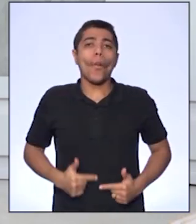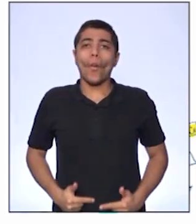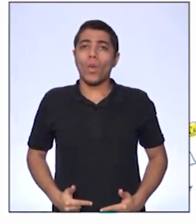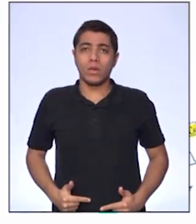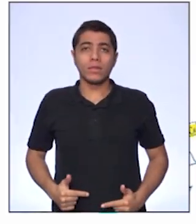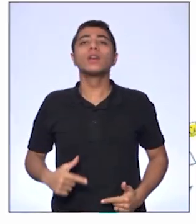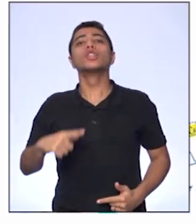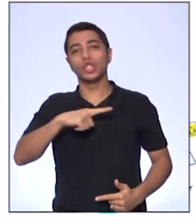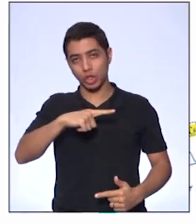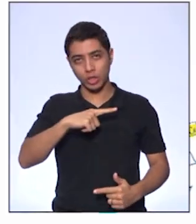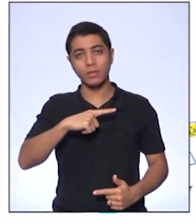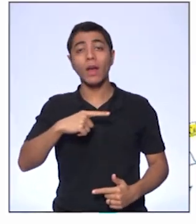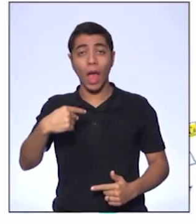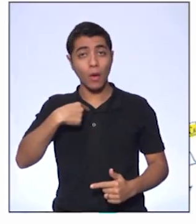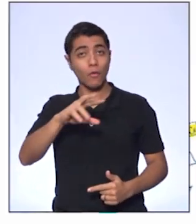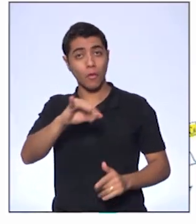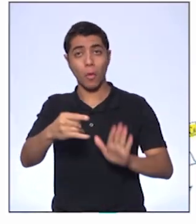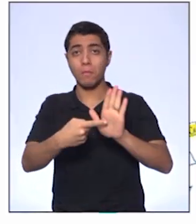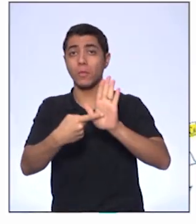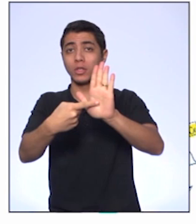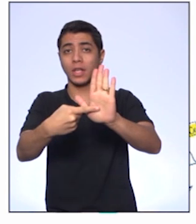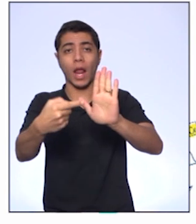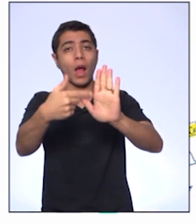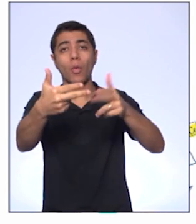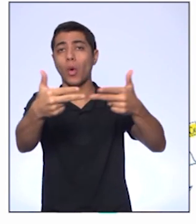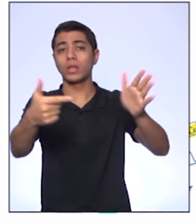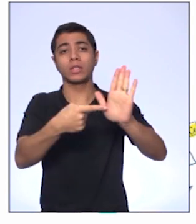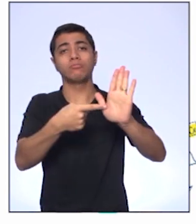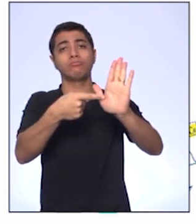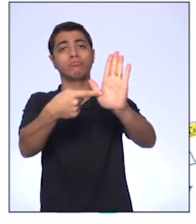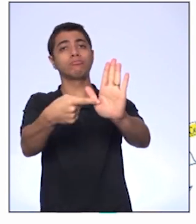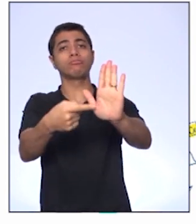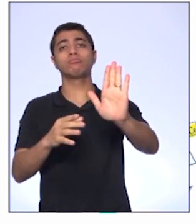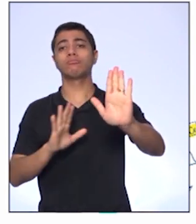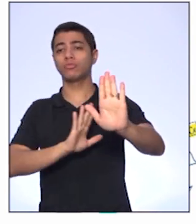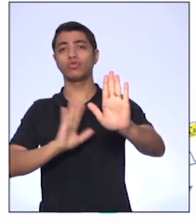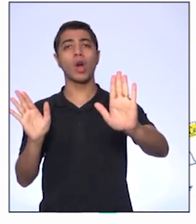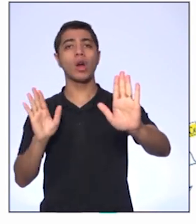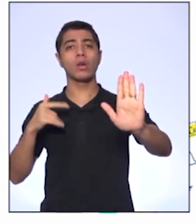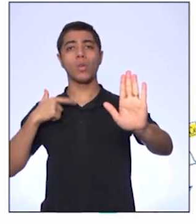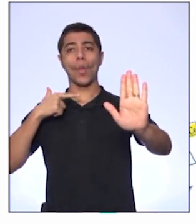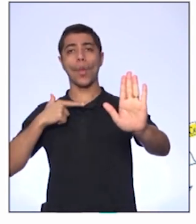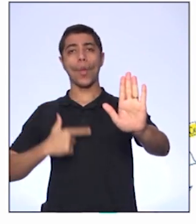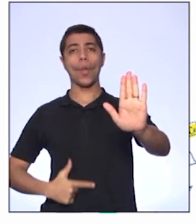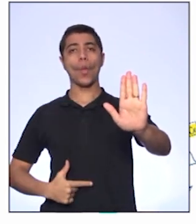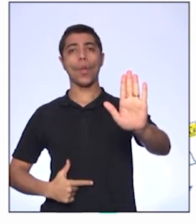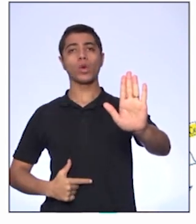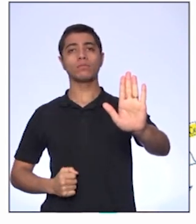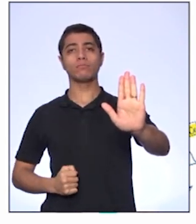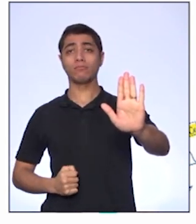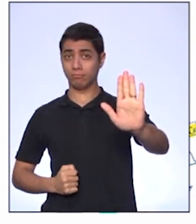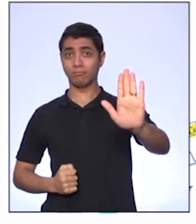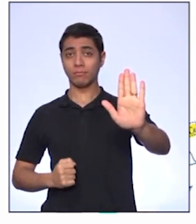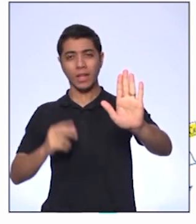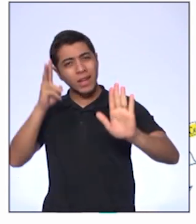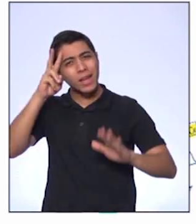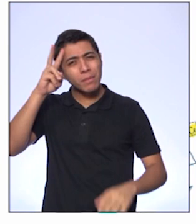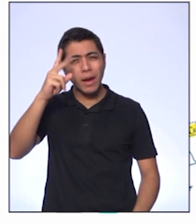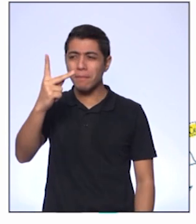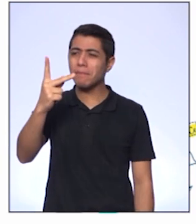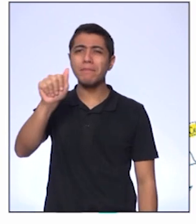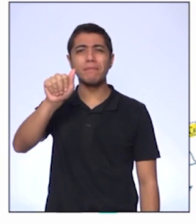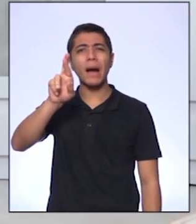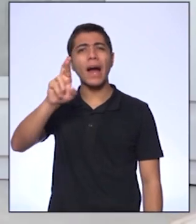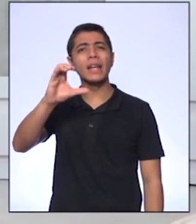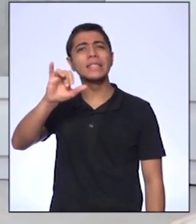imparcialidade a partir daquilo que eu estou apresentando, ó, isso é bem importante, que é o contrário da parcialidade. Lembra? O parcial é aquele que mostra